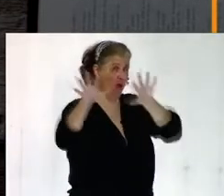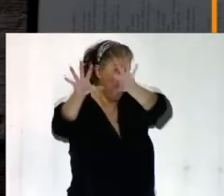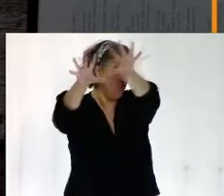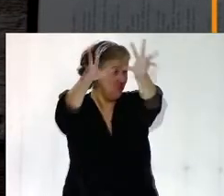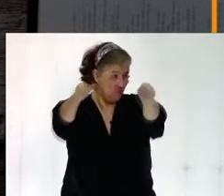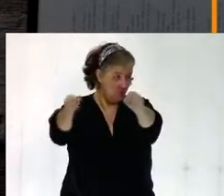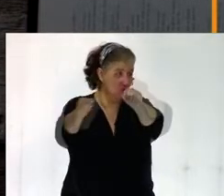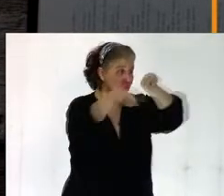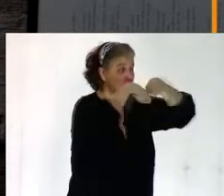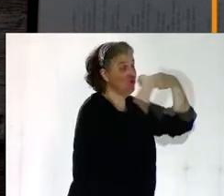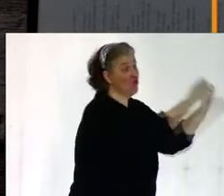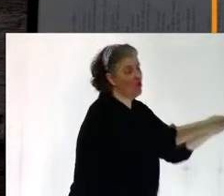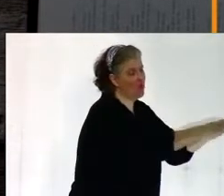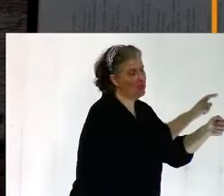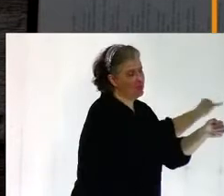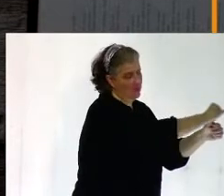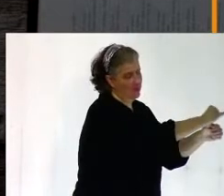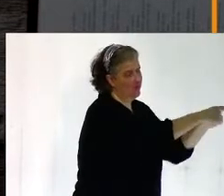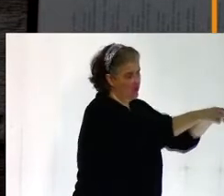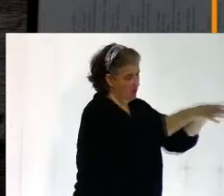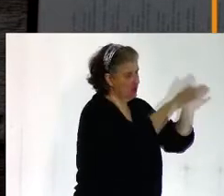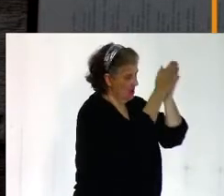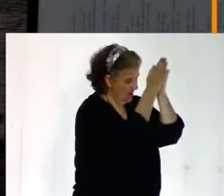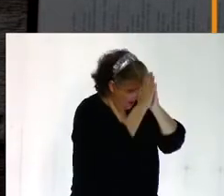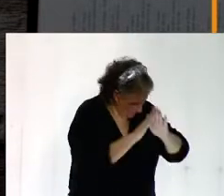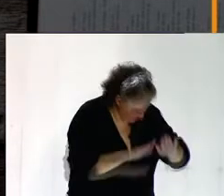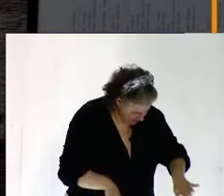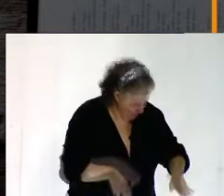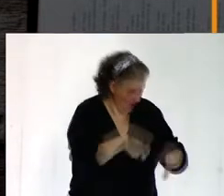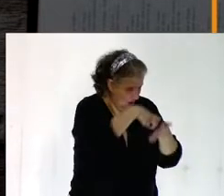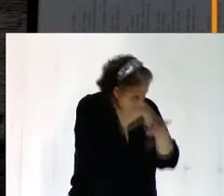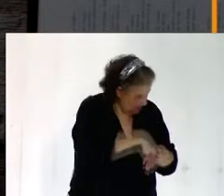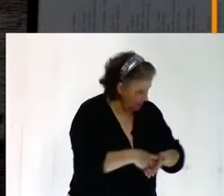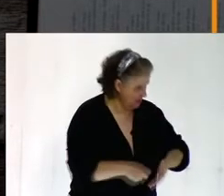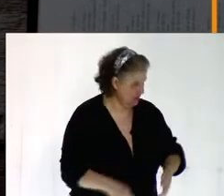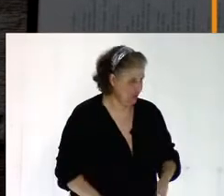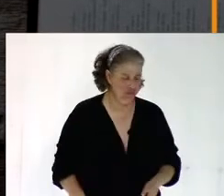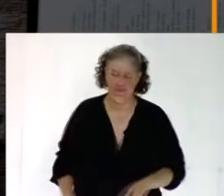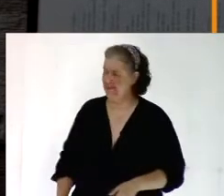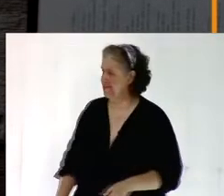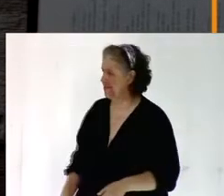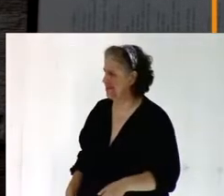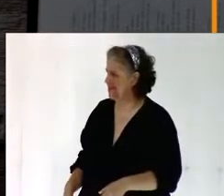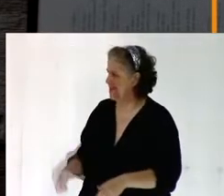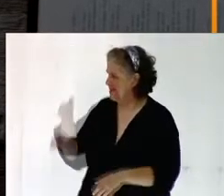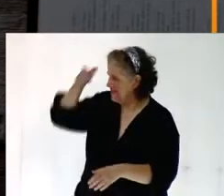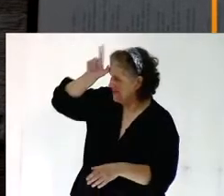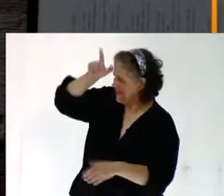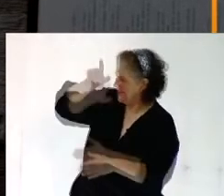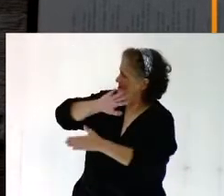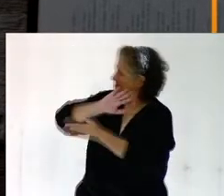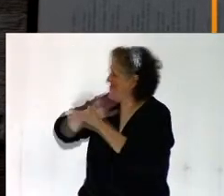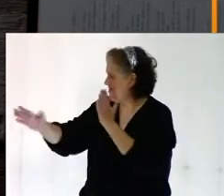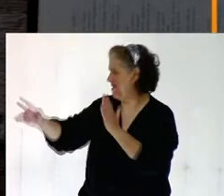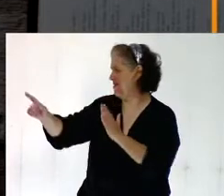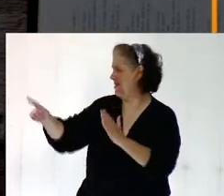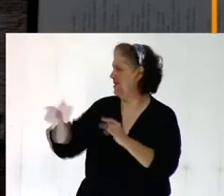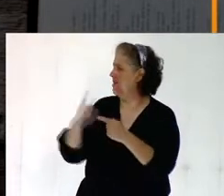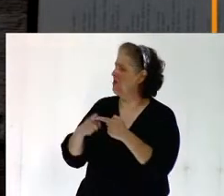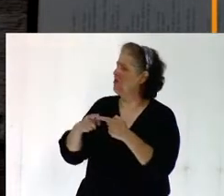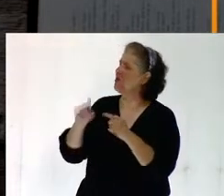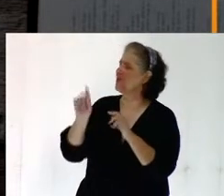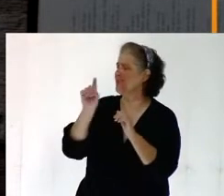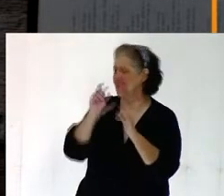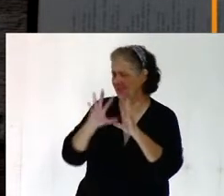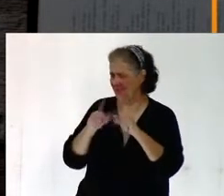isto te darei se prostrado me adorares então jesus lhe ordenou retira-te satanás porque está